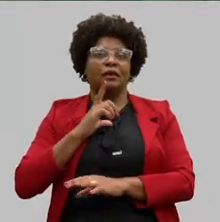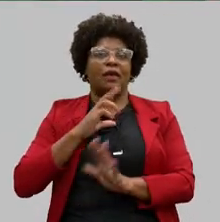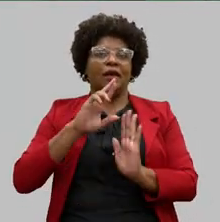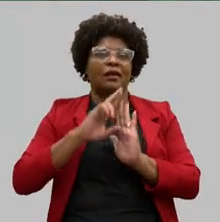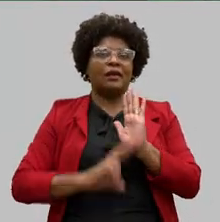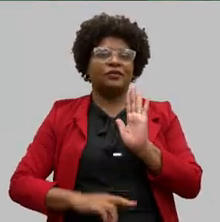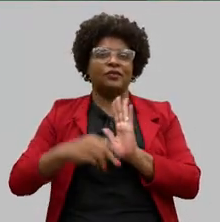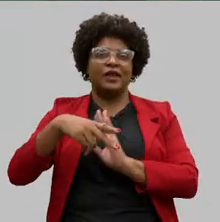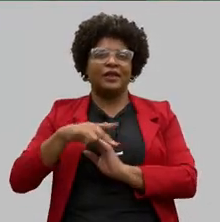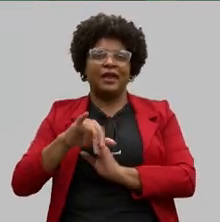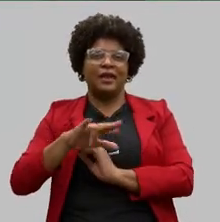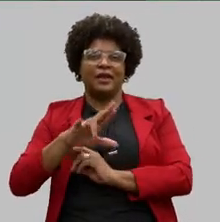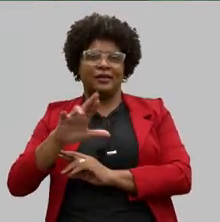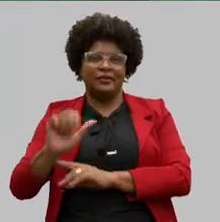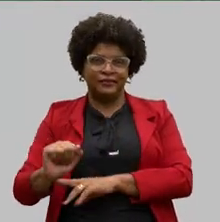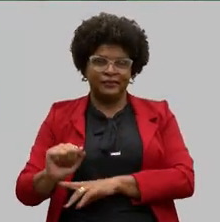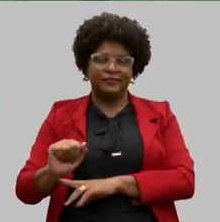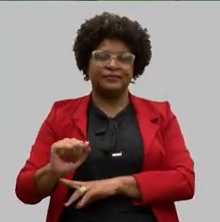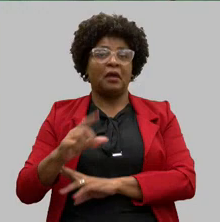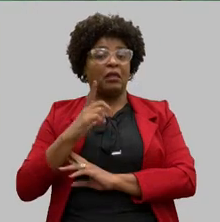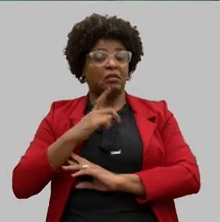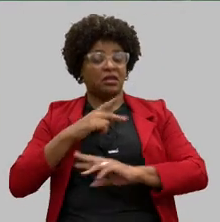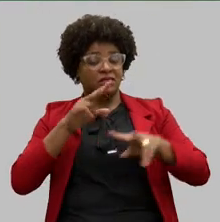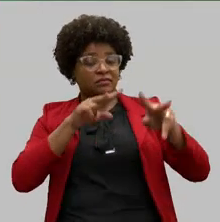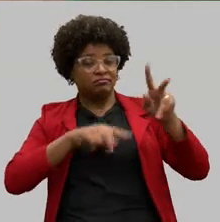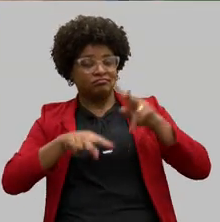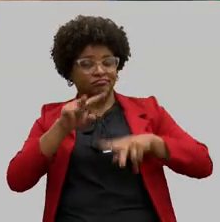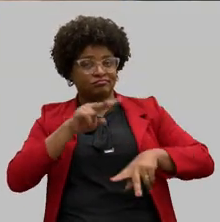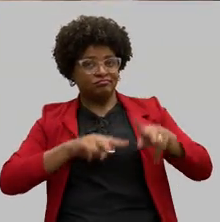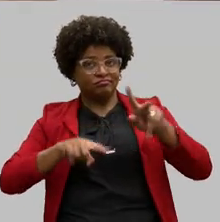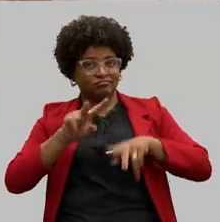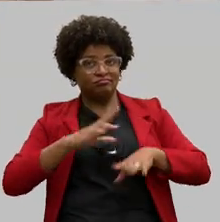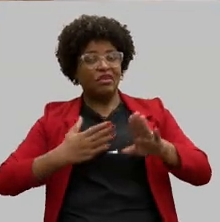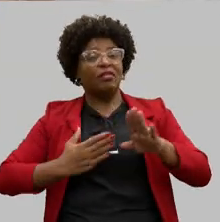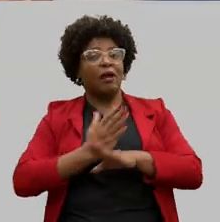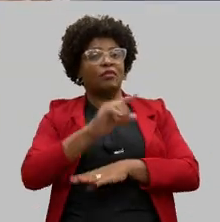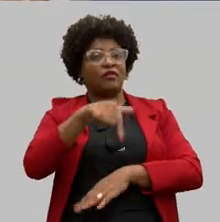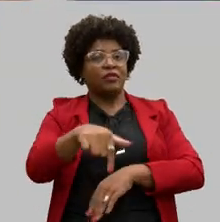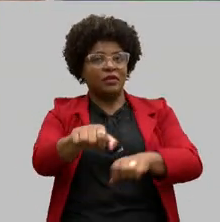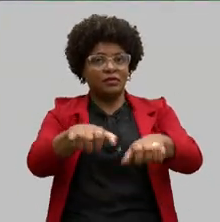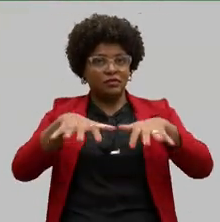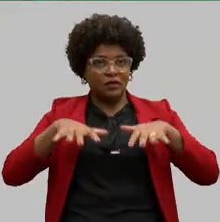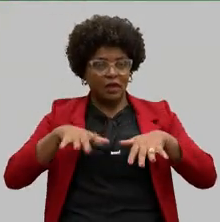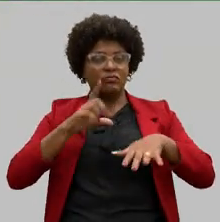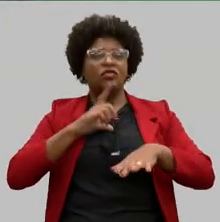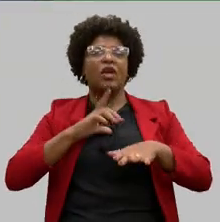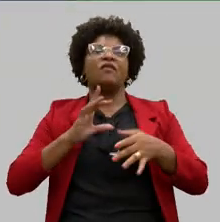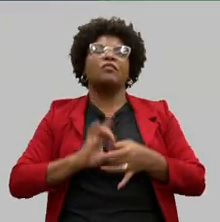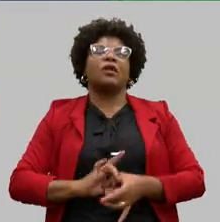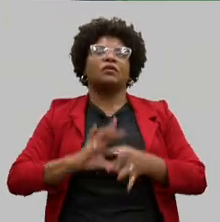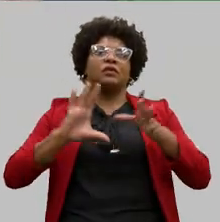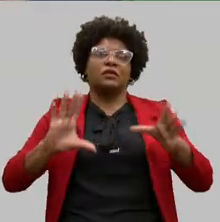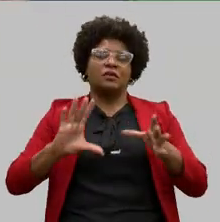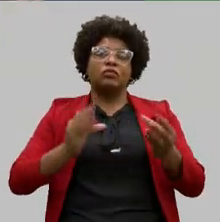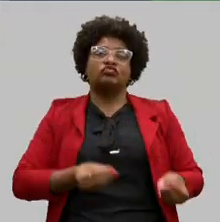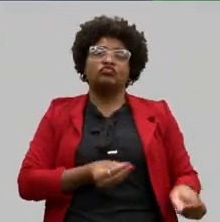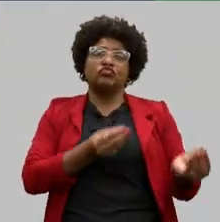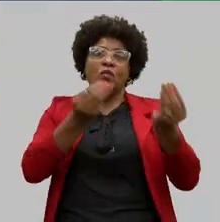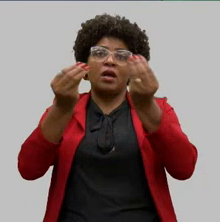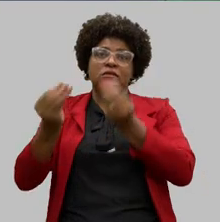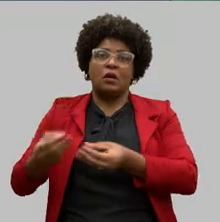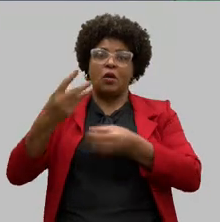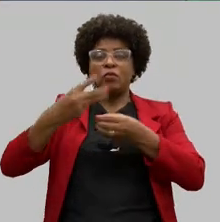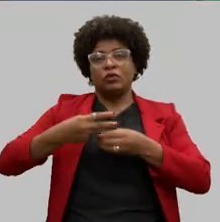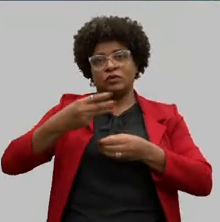parecer a proposição em aná na forma aprovada em plenário autoriza o poder executivo a doar ao município de Ubá uma